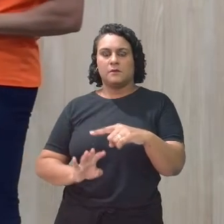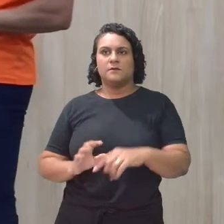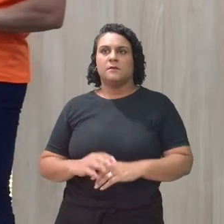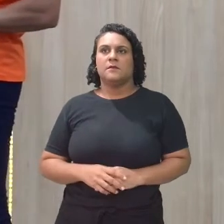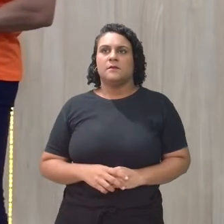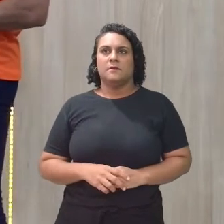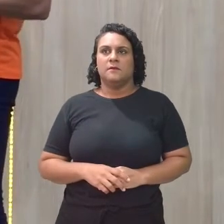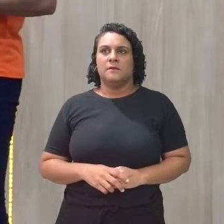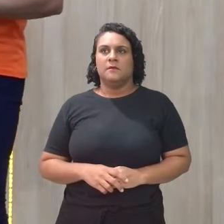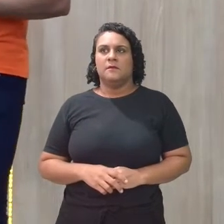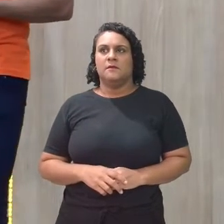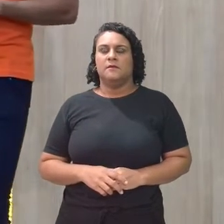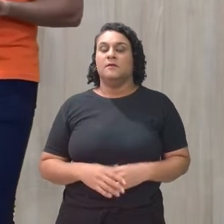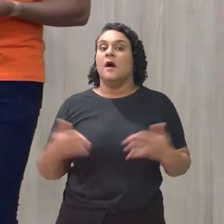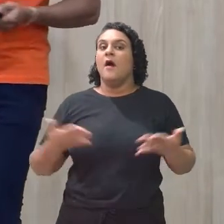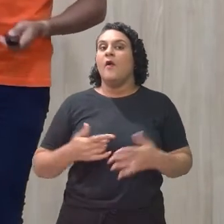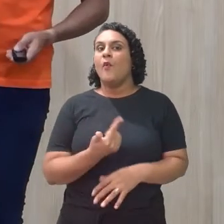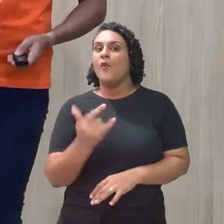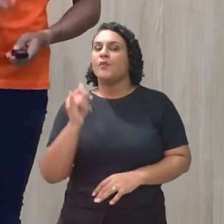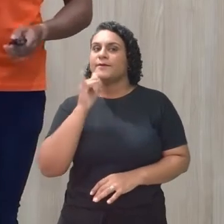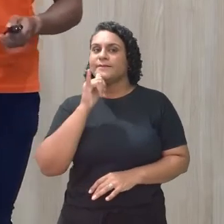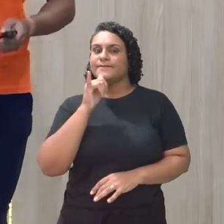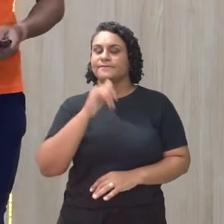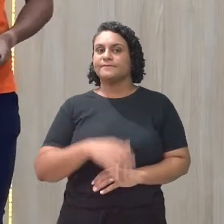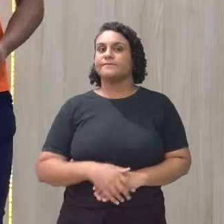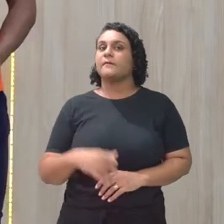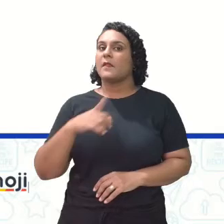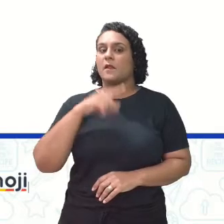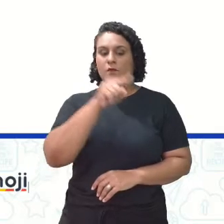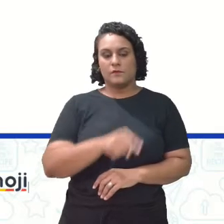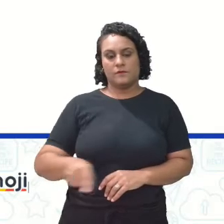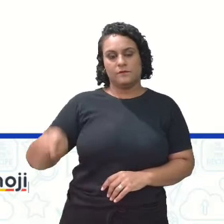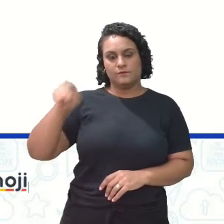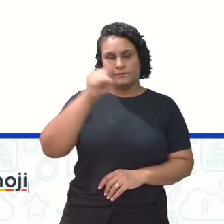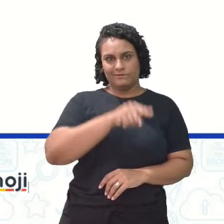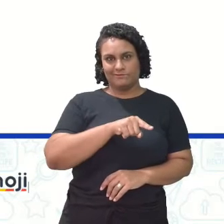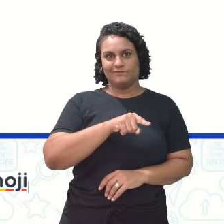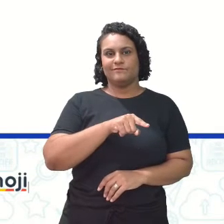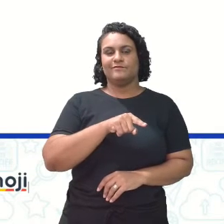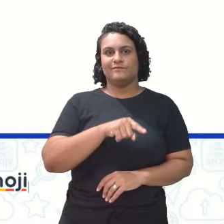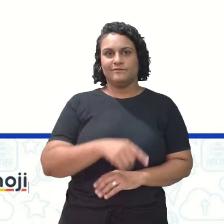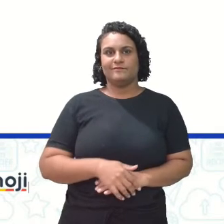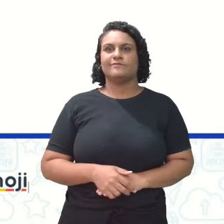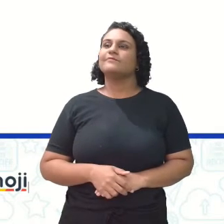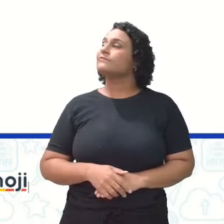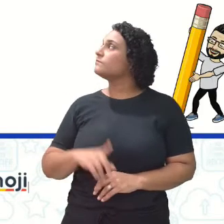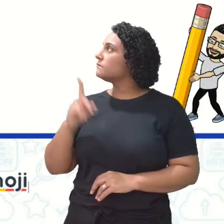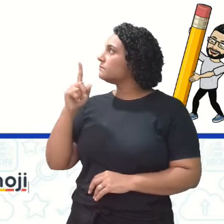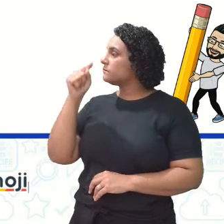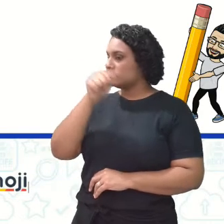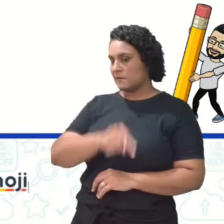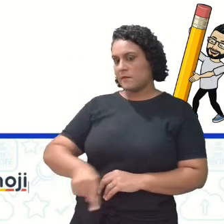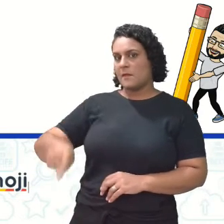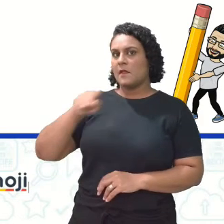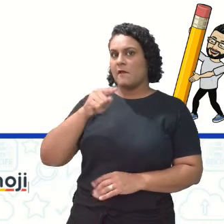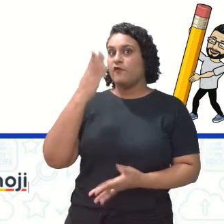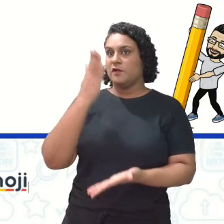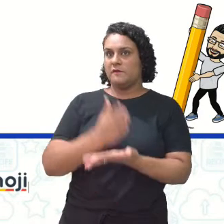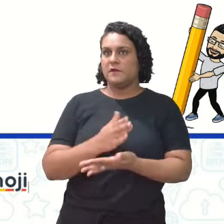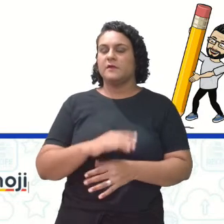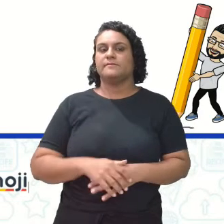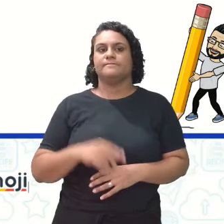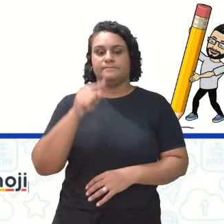casa, tá? Vamos pegar outro exemplo aí. Eu tenho um círculo, tá? Vou pegar esse círculo e vou fazer divisões.